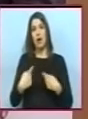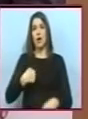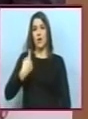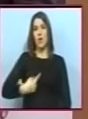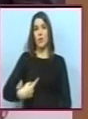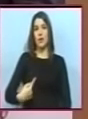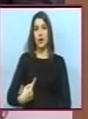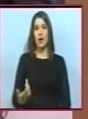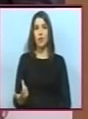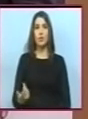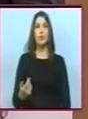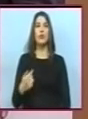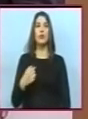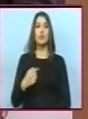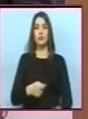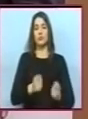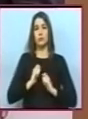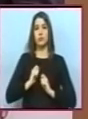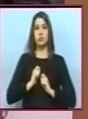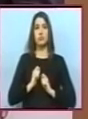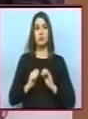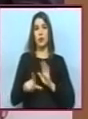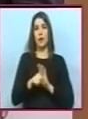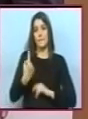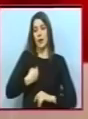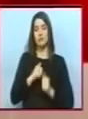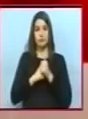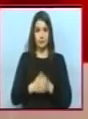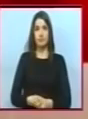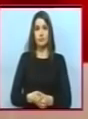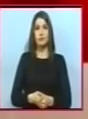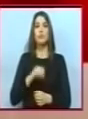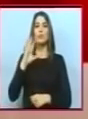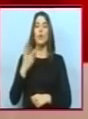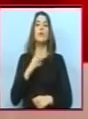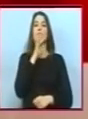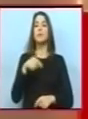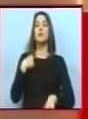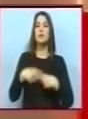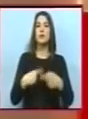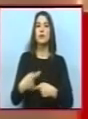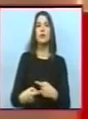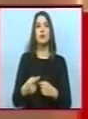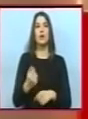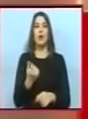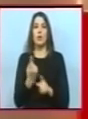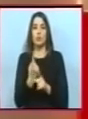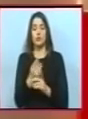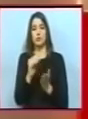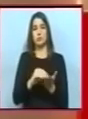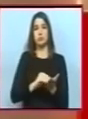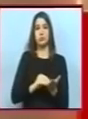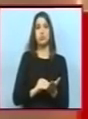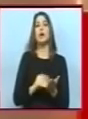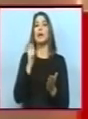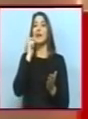obrigações que lhes é atribuída legalmente e que eles têm que cumprir. E na habilitação de herdeiros, eles declaram uma série de coisas, nomeadamente quem são